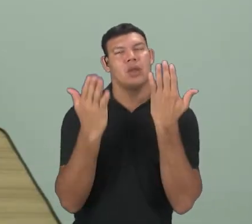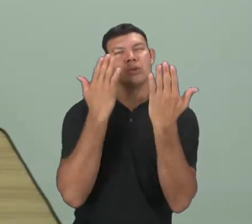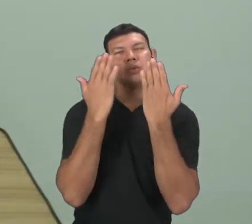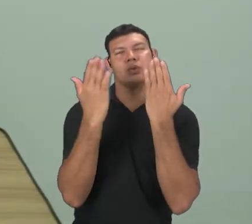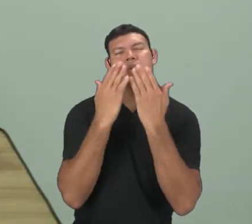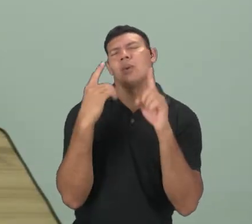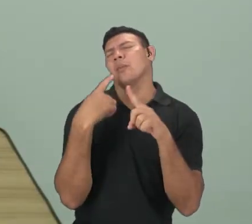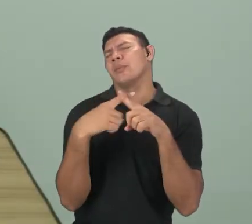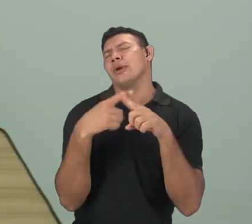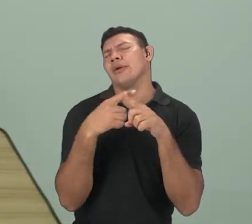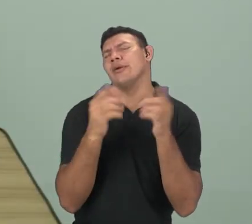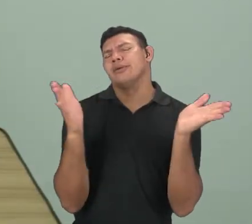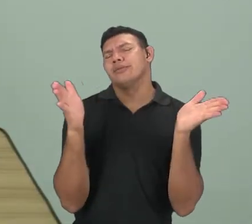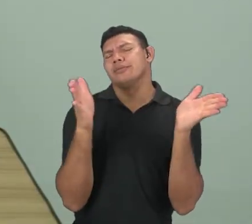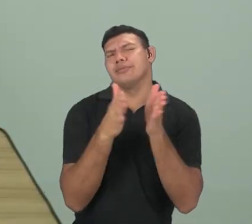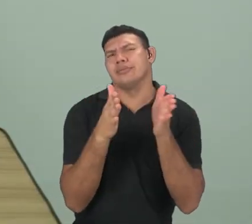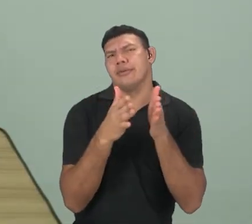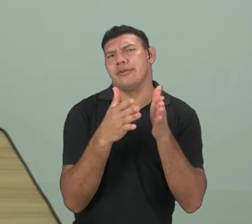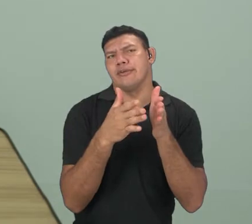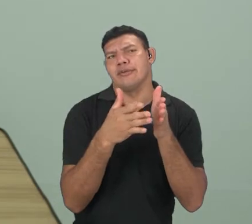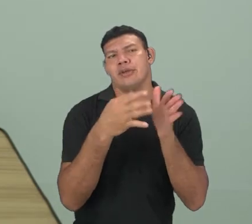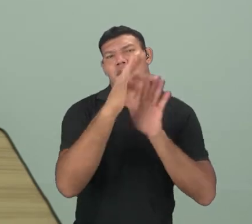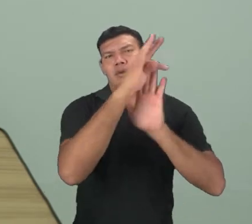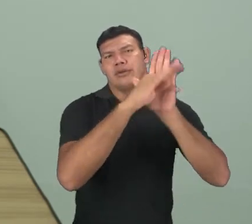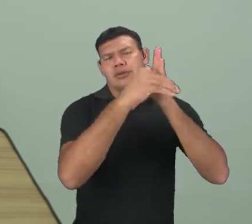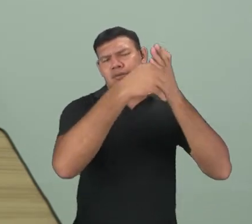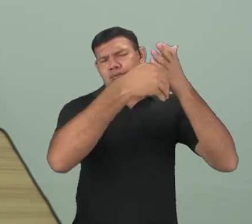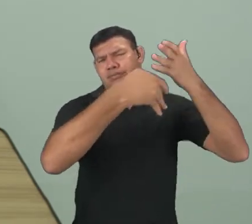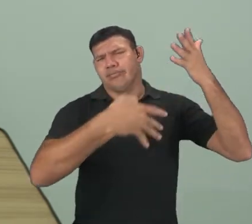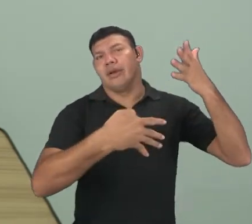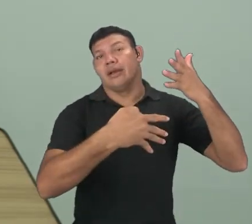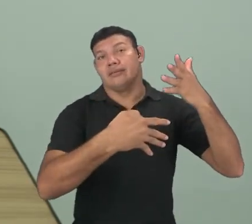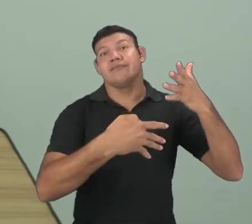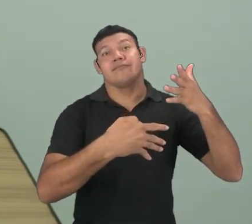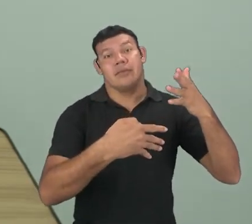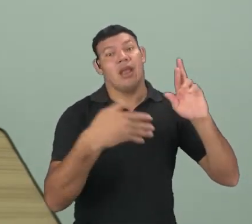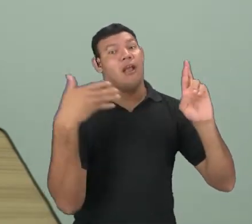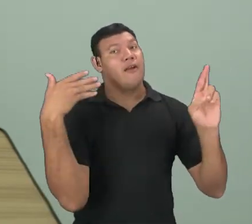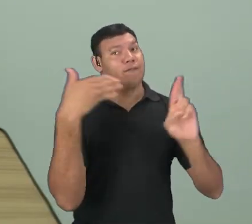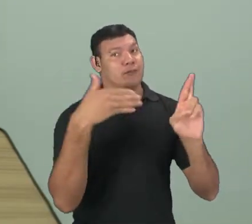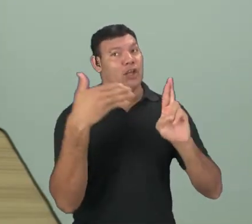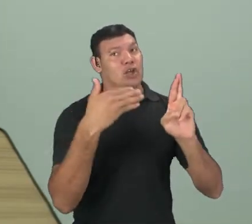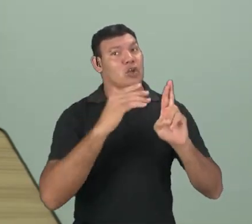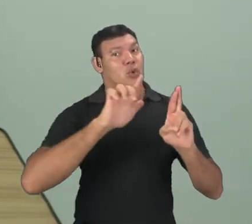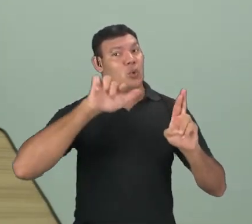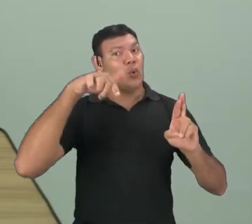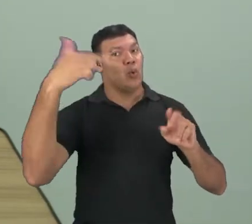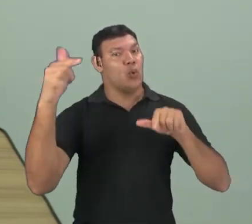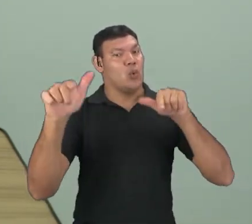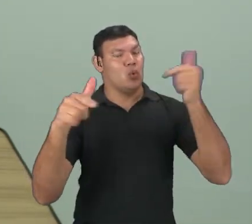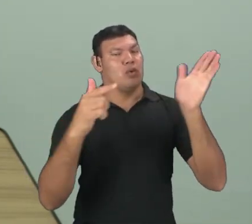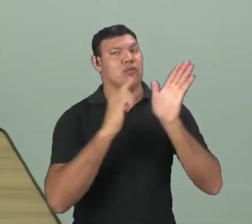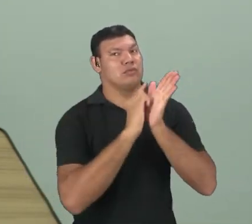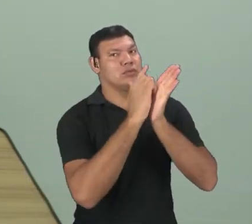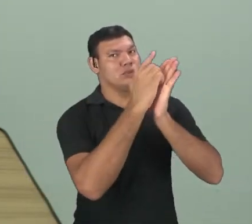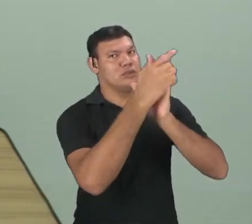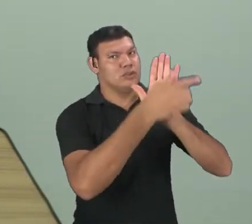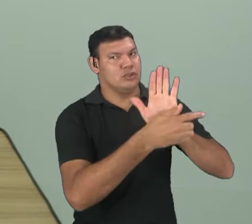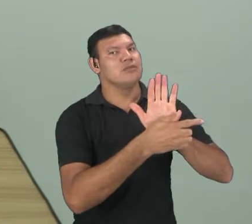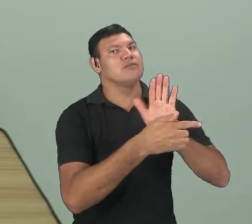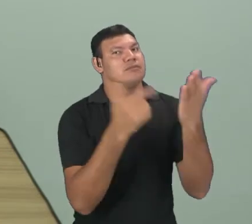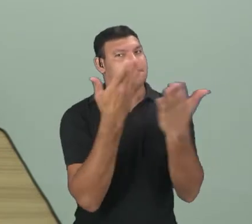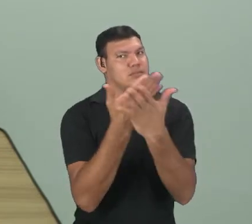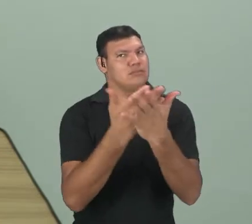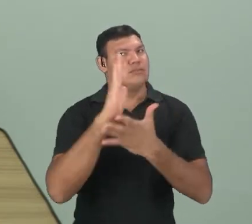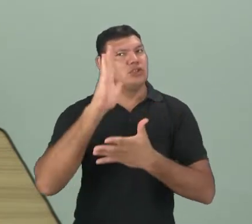que é curta, professora, se às vezes o texto é tão grande? É grande em relação aos outros gêneros que nós estudamos, mas